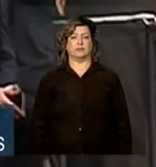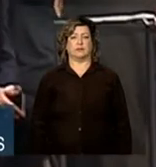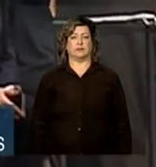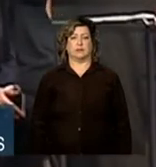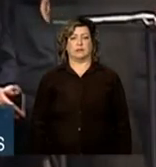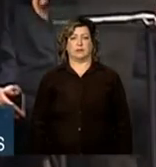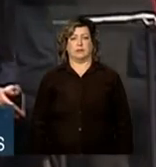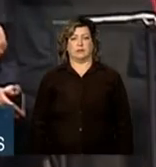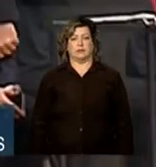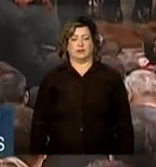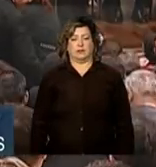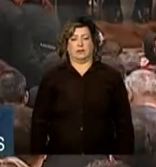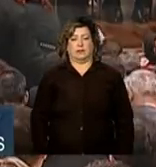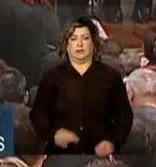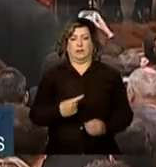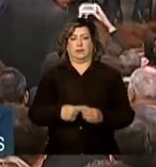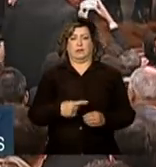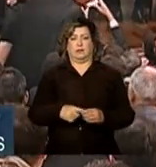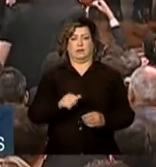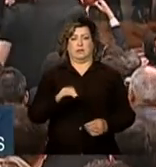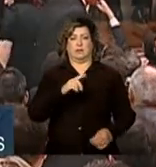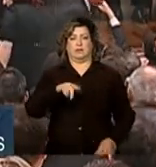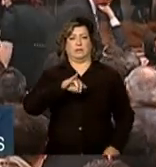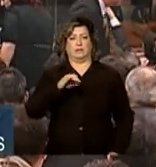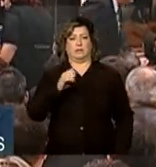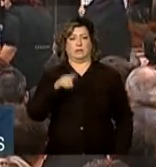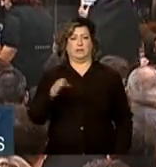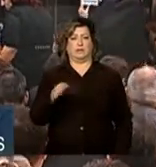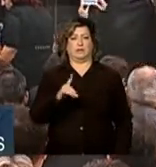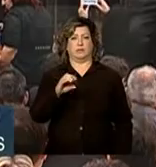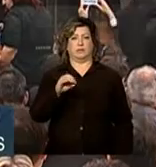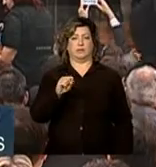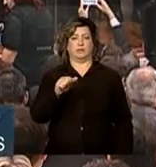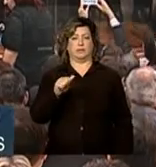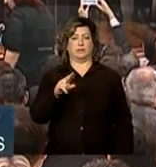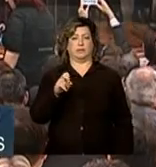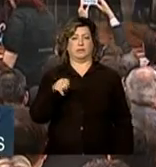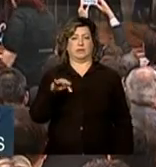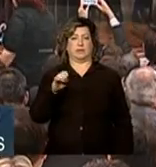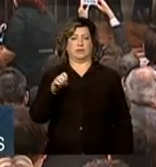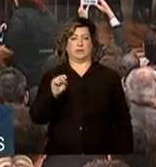São José dos Ausentes, Paulo Roberto Paim Guimarães.